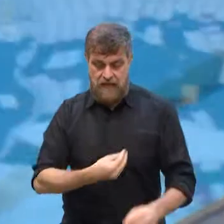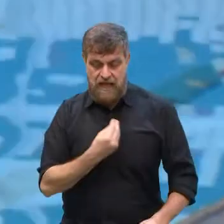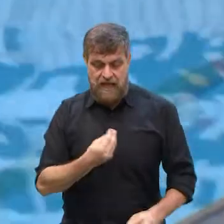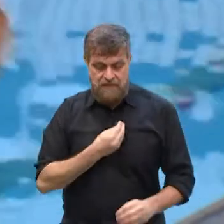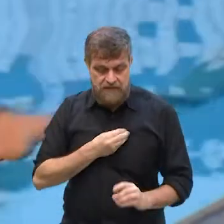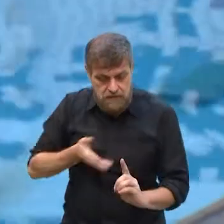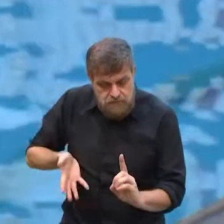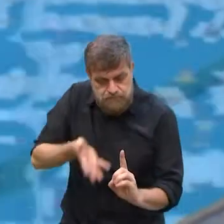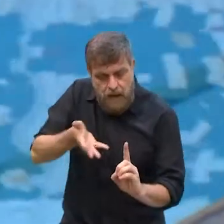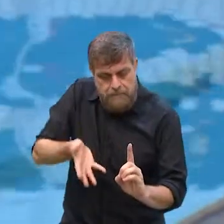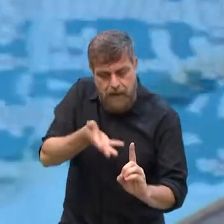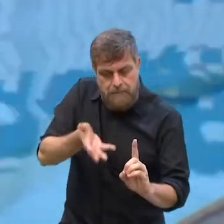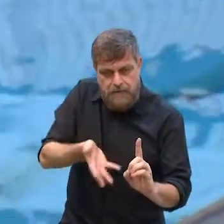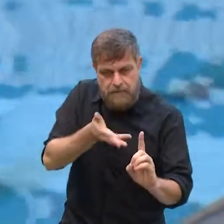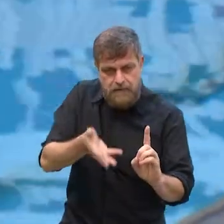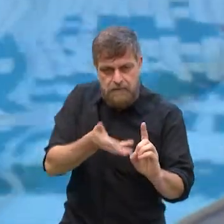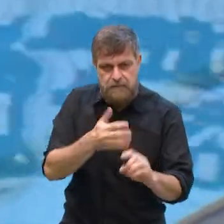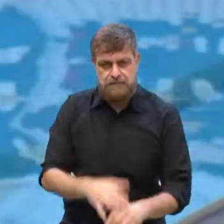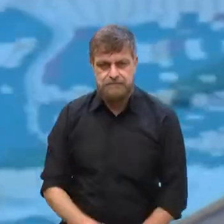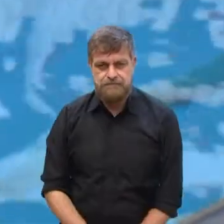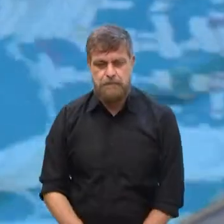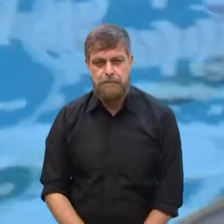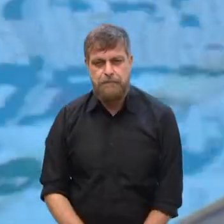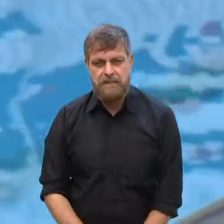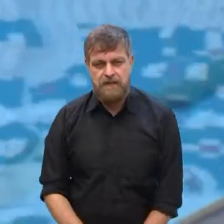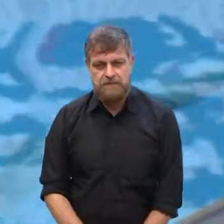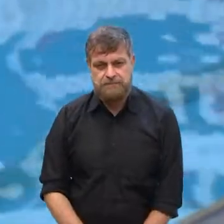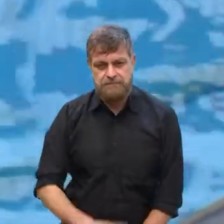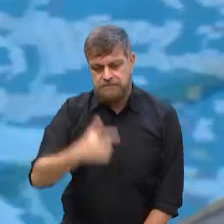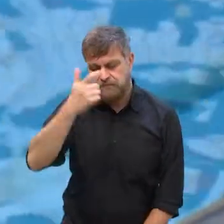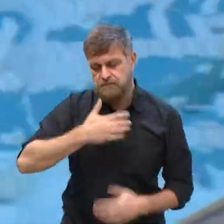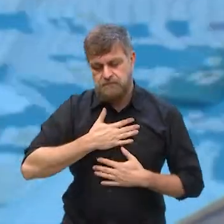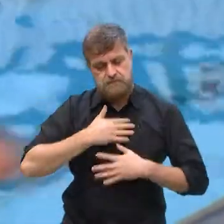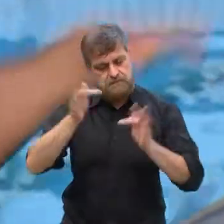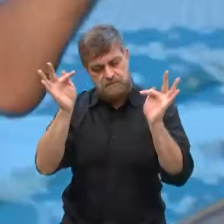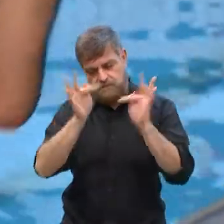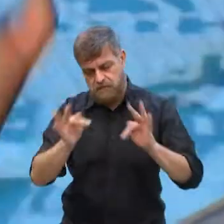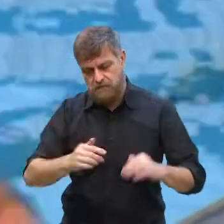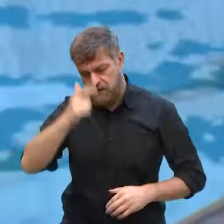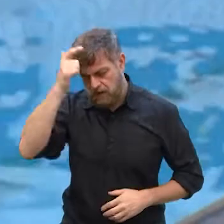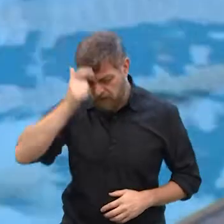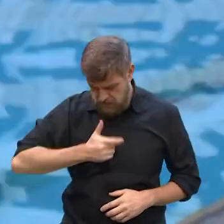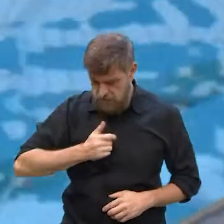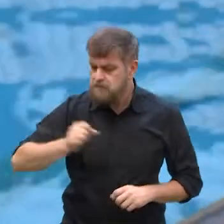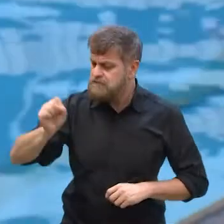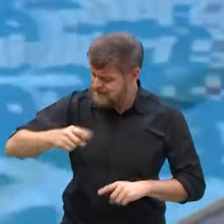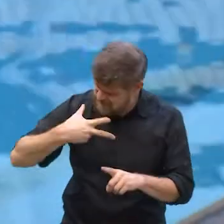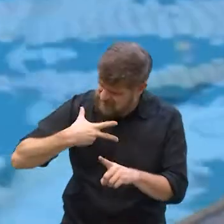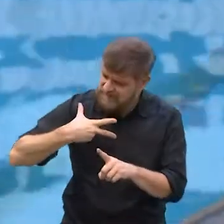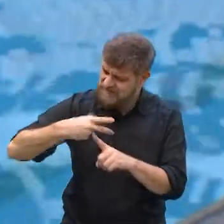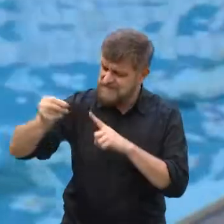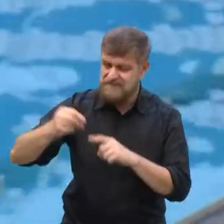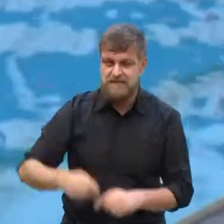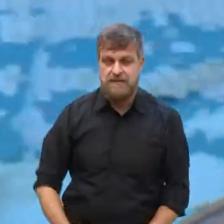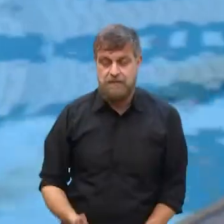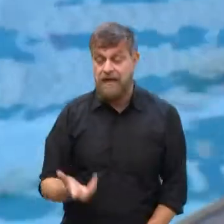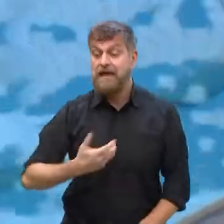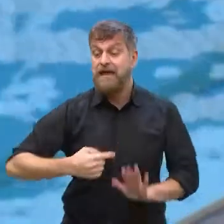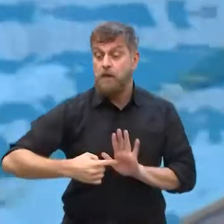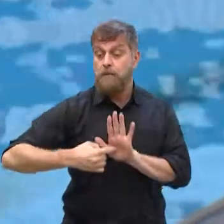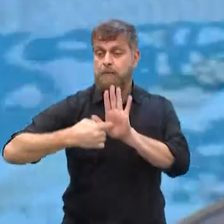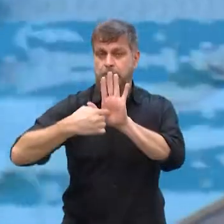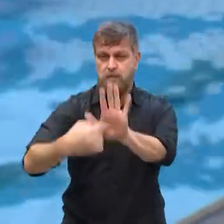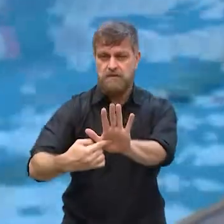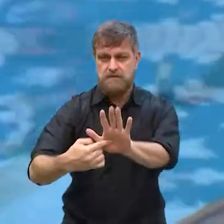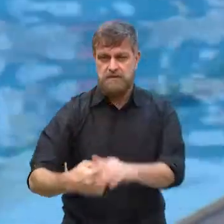do próximo, do ser humano. Então, por isso que eu fico extremamente feliz hoje de ter todas essas conquistas e de mostrar.